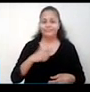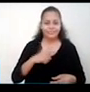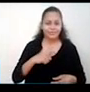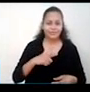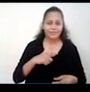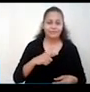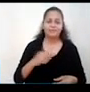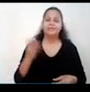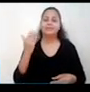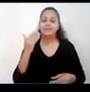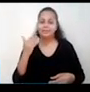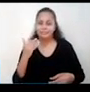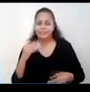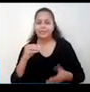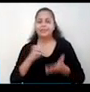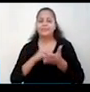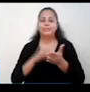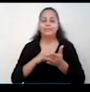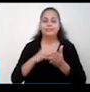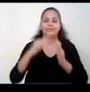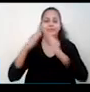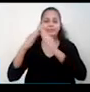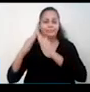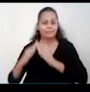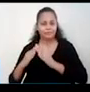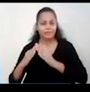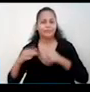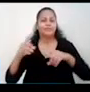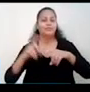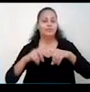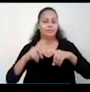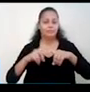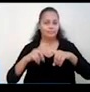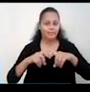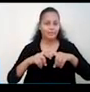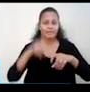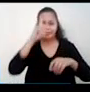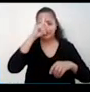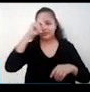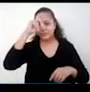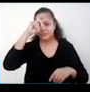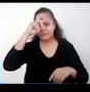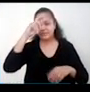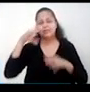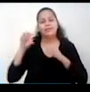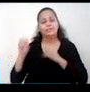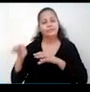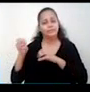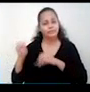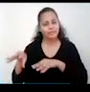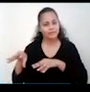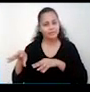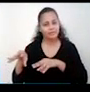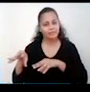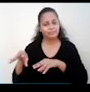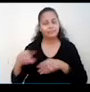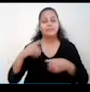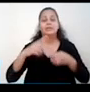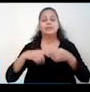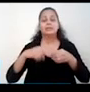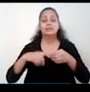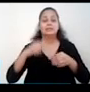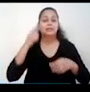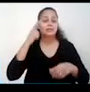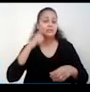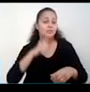à moradia, acesso à assistência médica e hospitalar e também acesso à educação. Nas cidades a gente